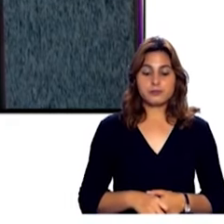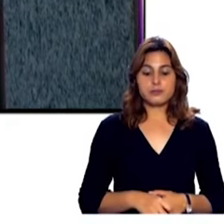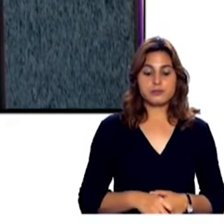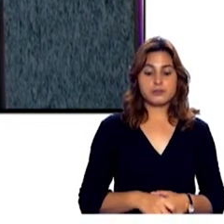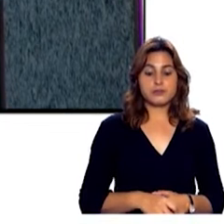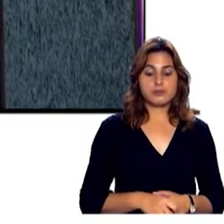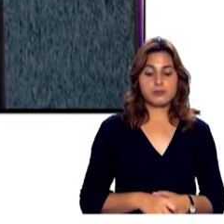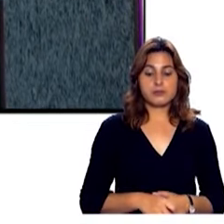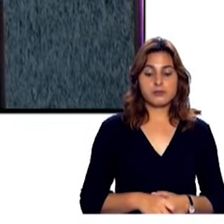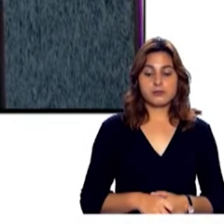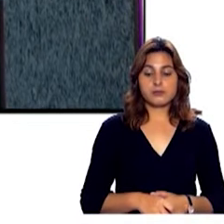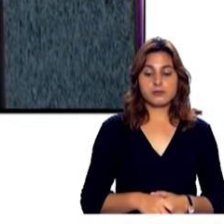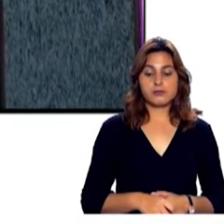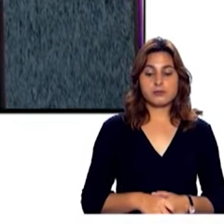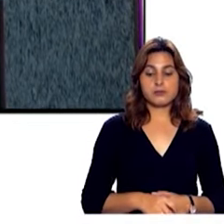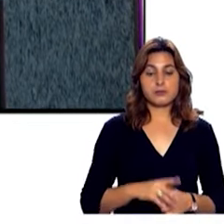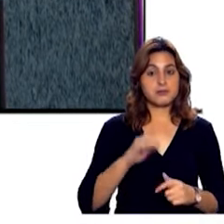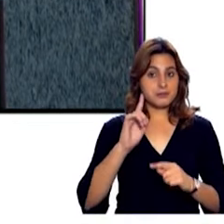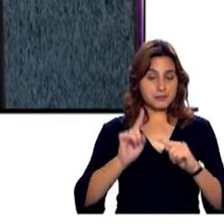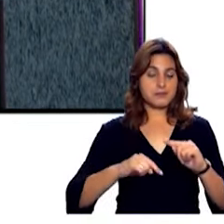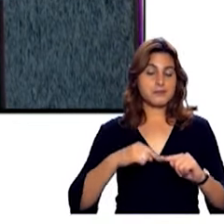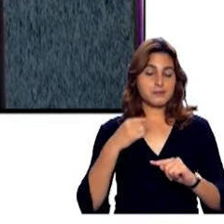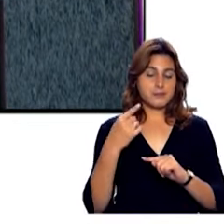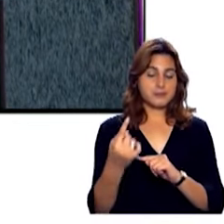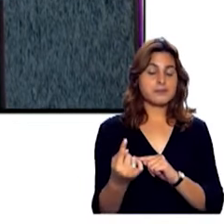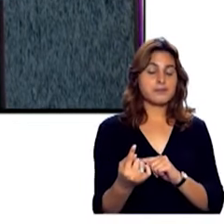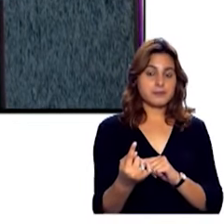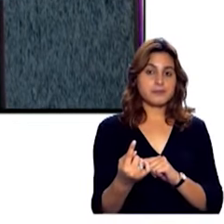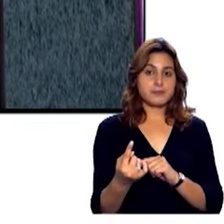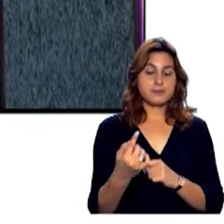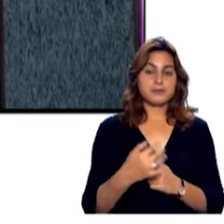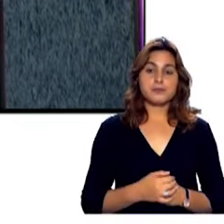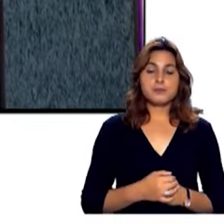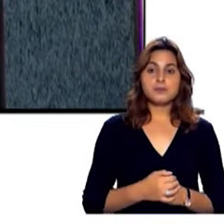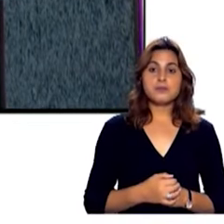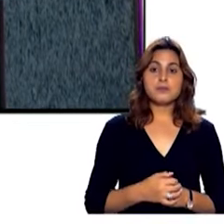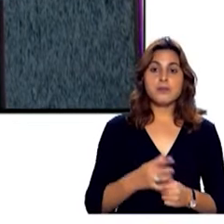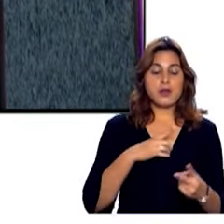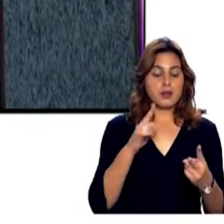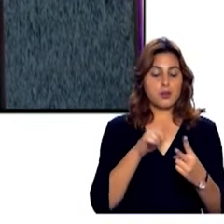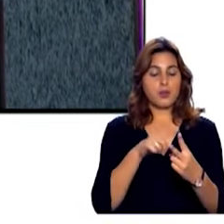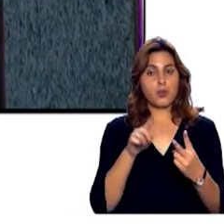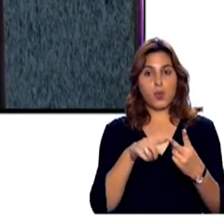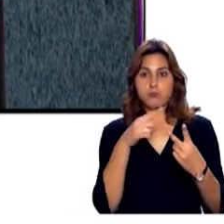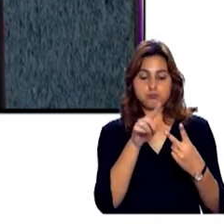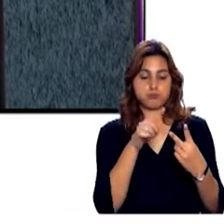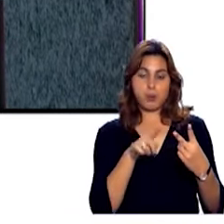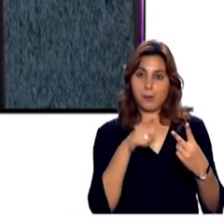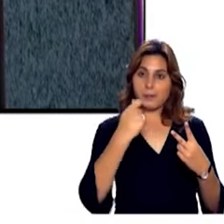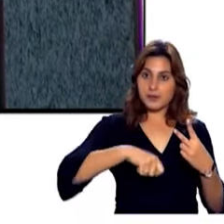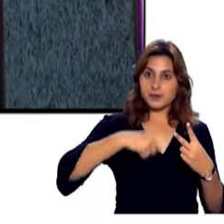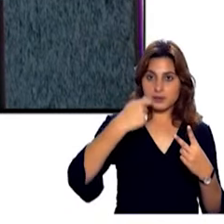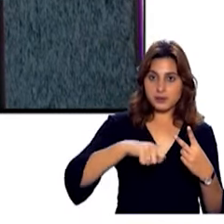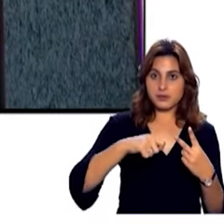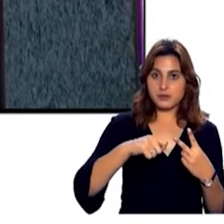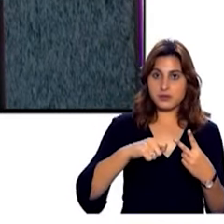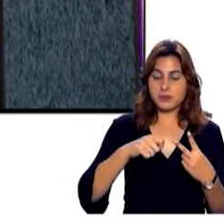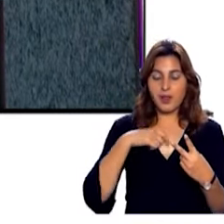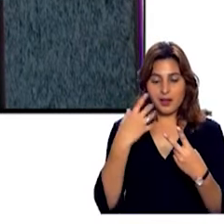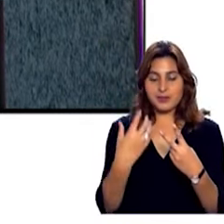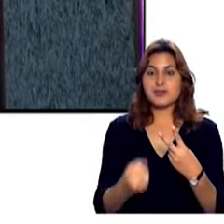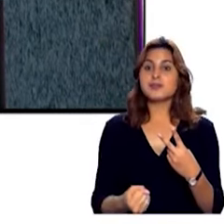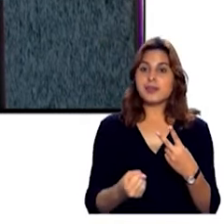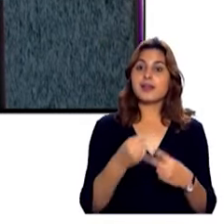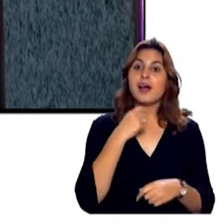Regional mais tarde mais tarde diante dos dois requisitos necessários para a admissão da